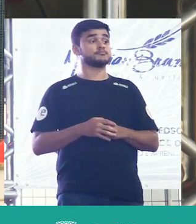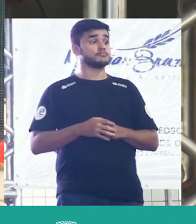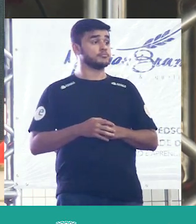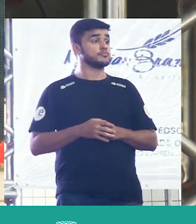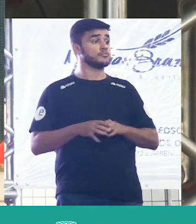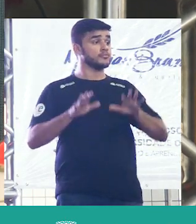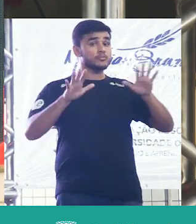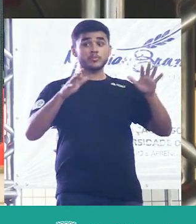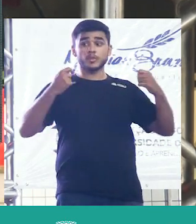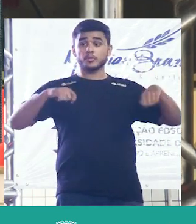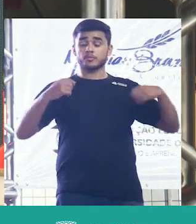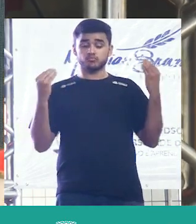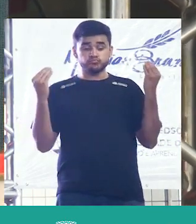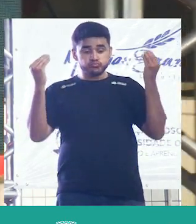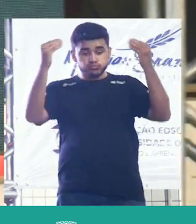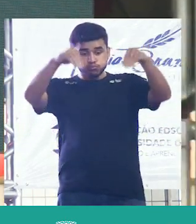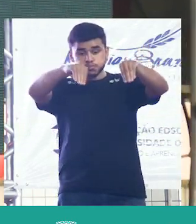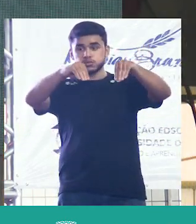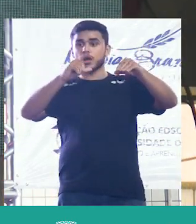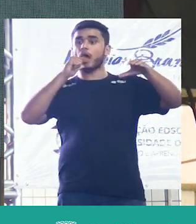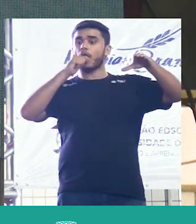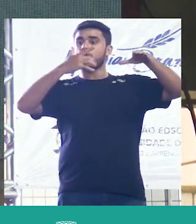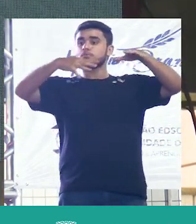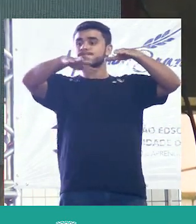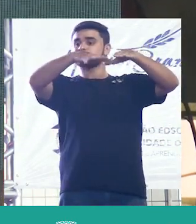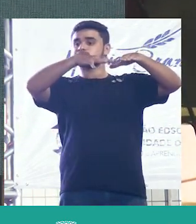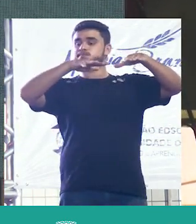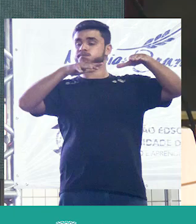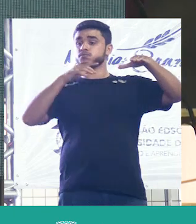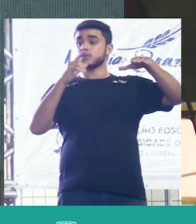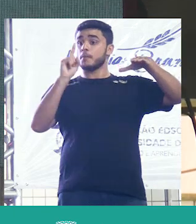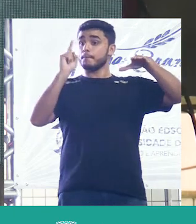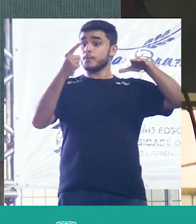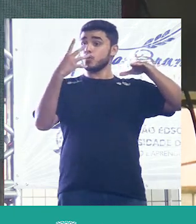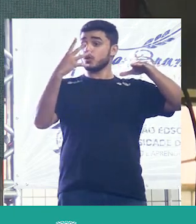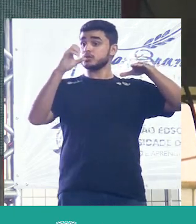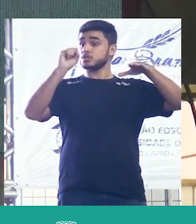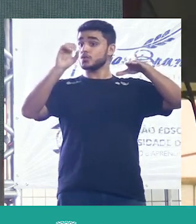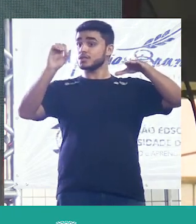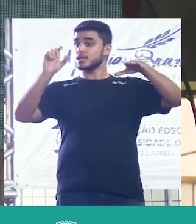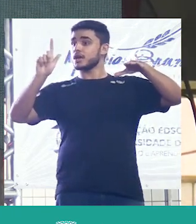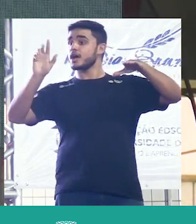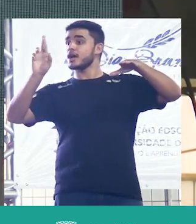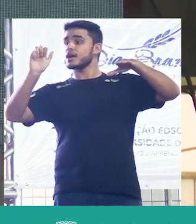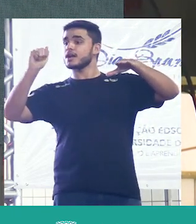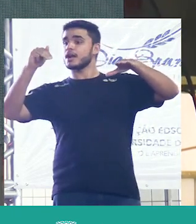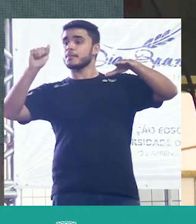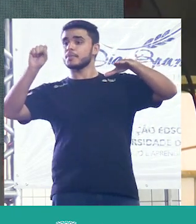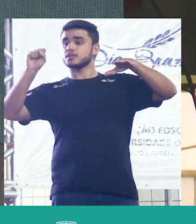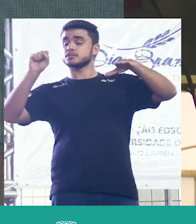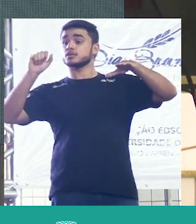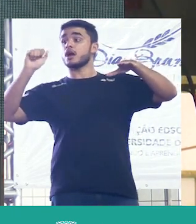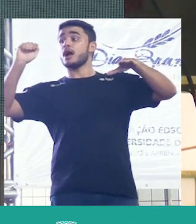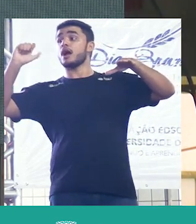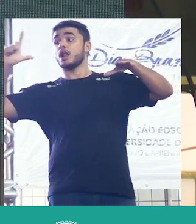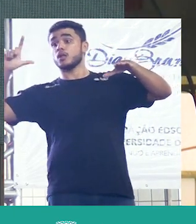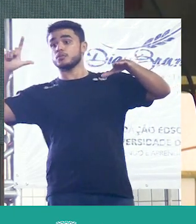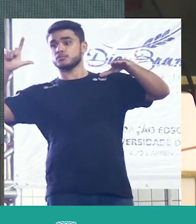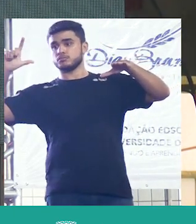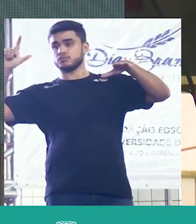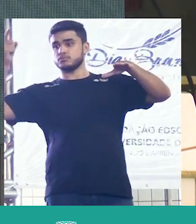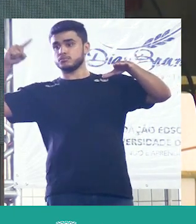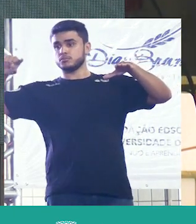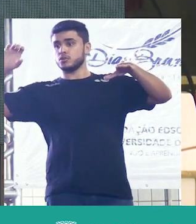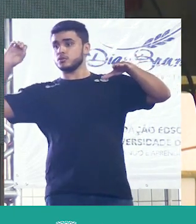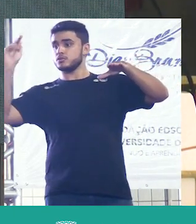eu tenho que colocar no tanque 1.480 gramas de sulfato de alumínio para gerar 675